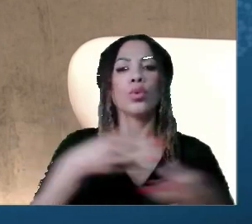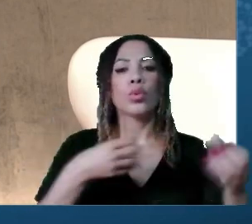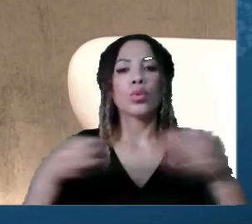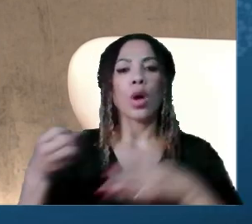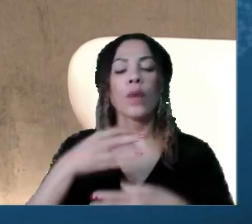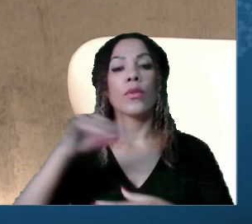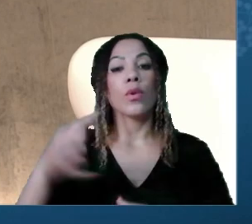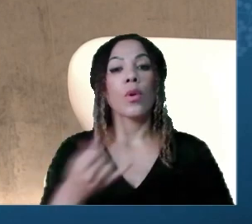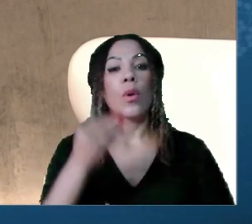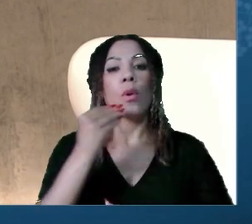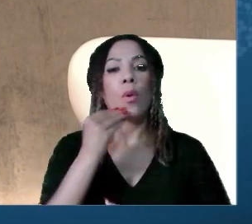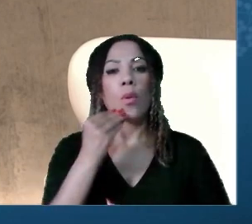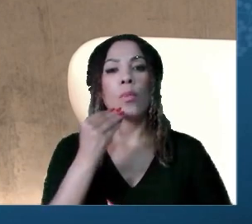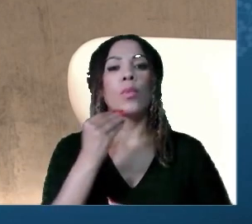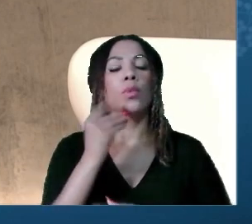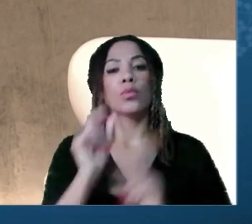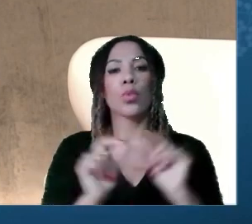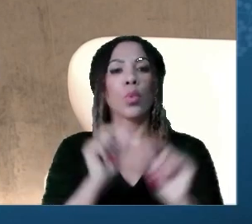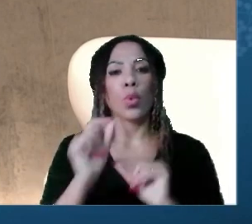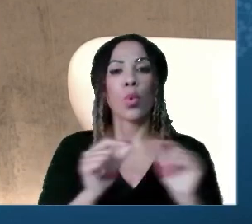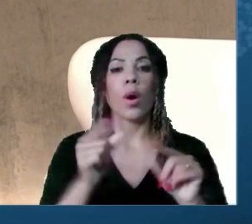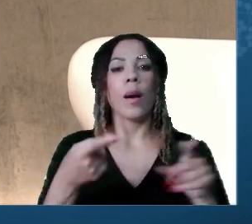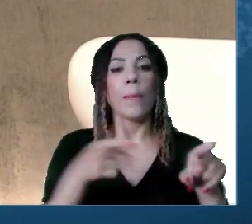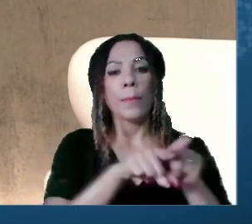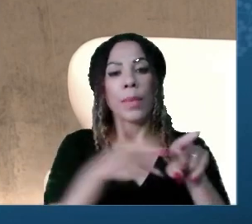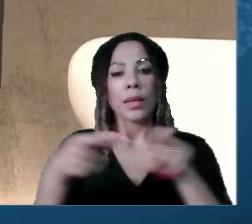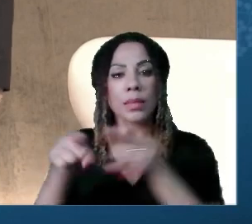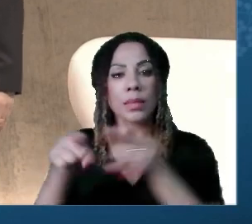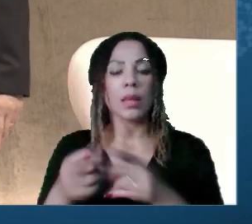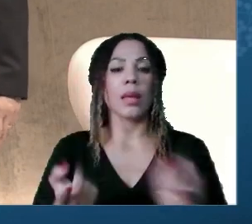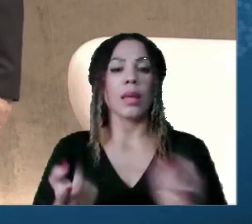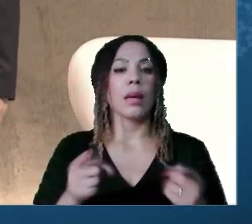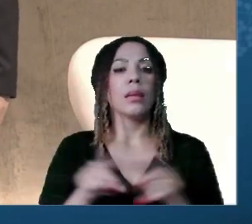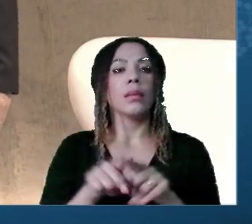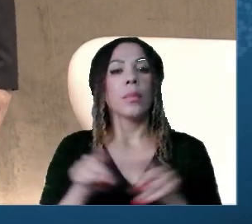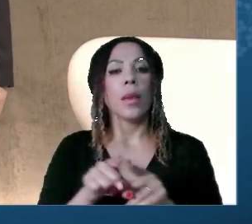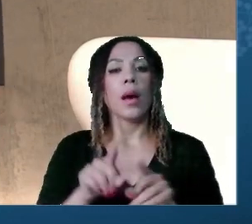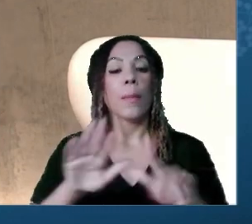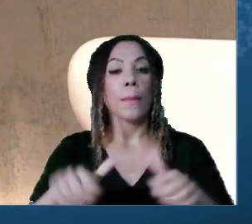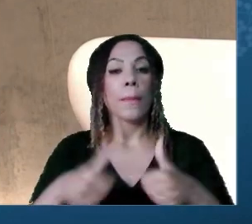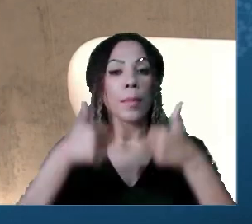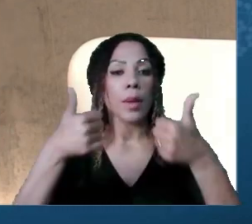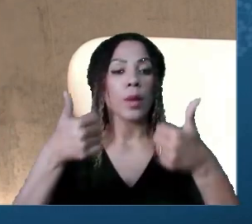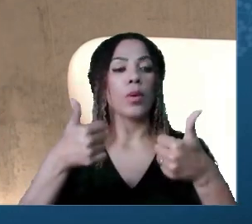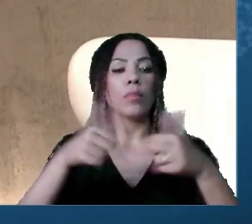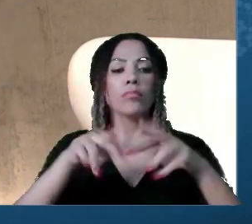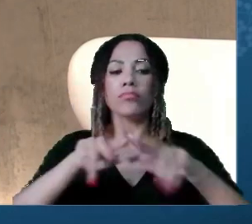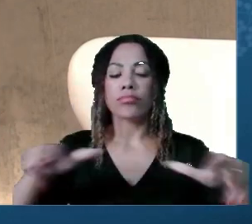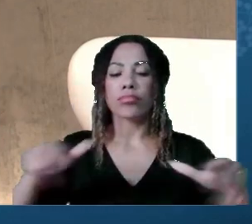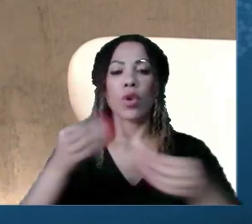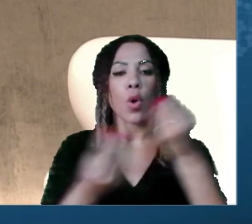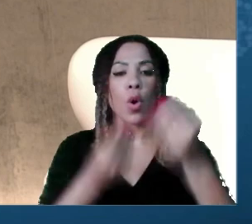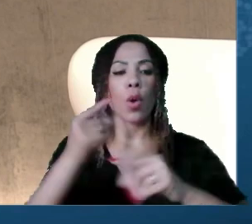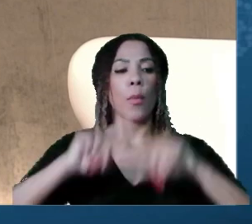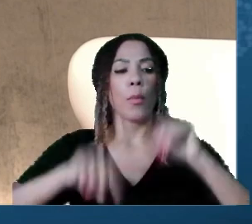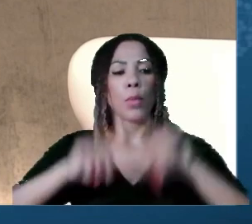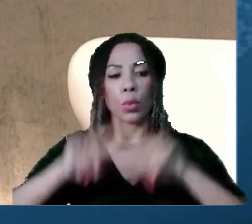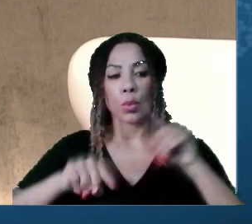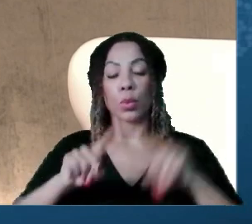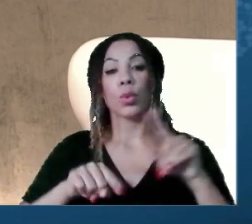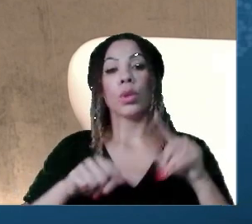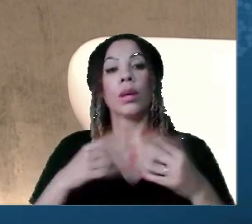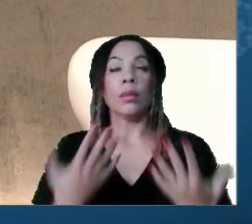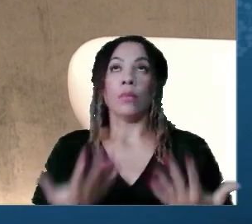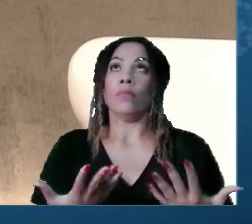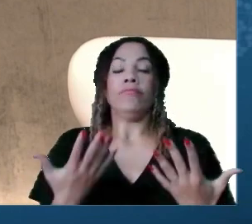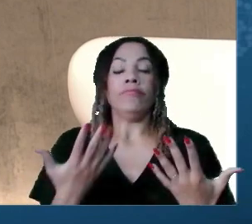oportunidades de parcerias e de melhoria de produtos. Então, assim, eu